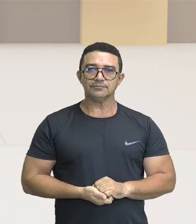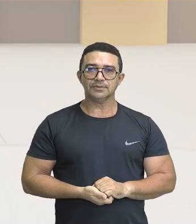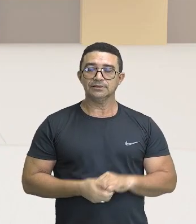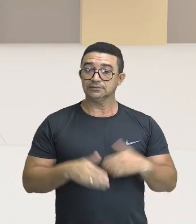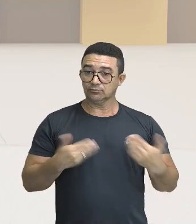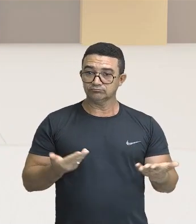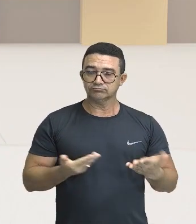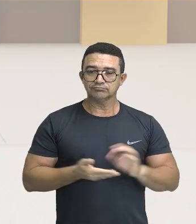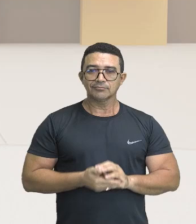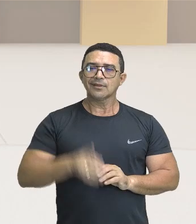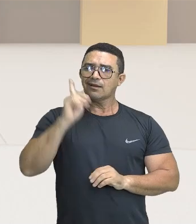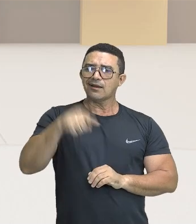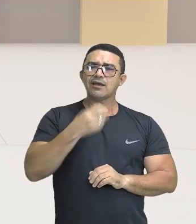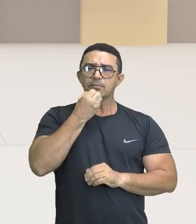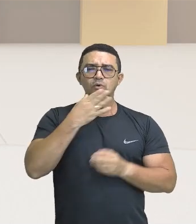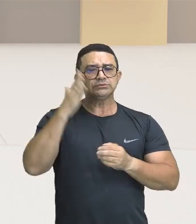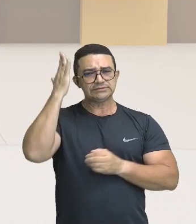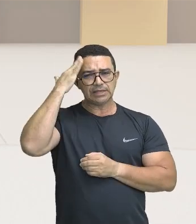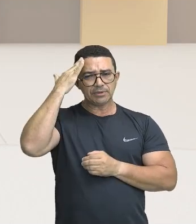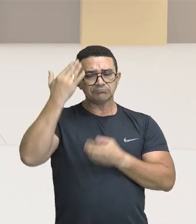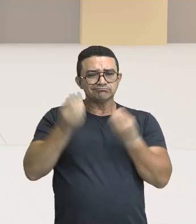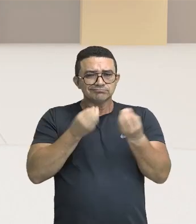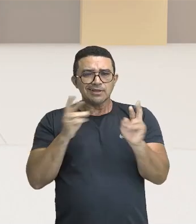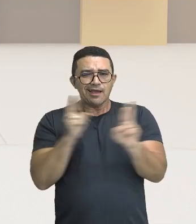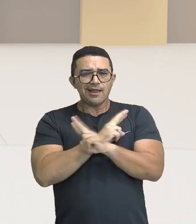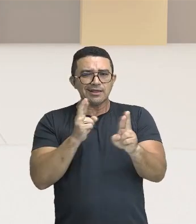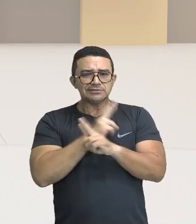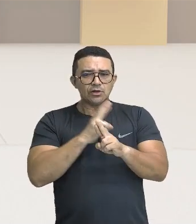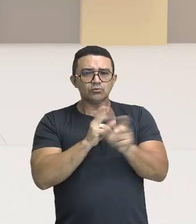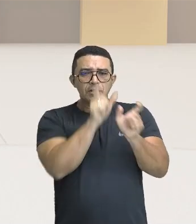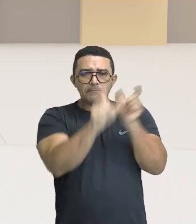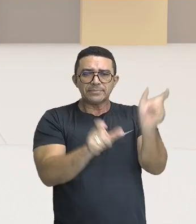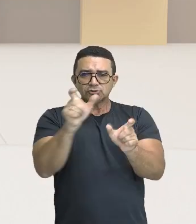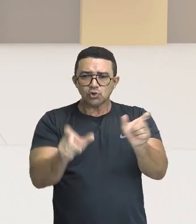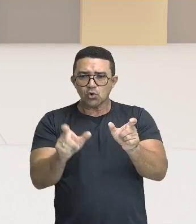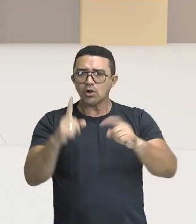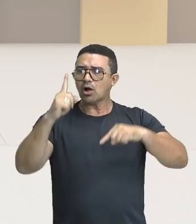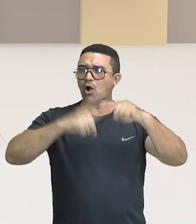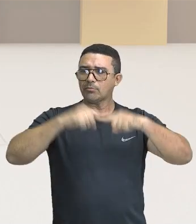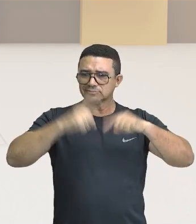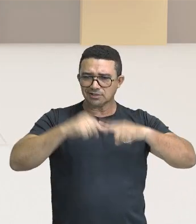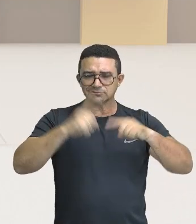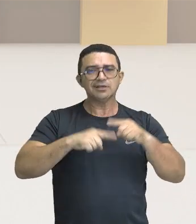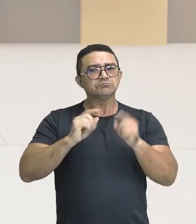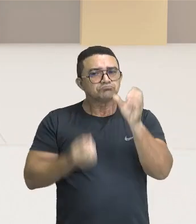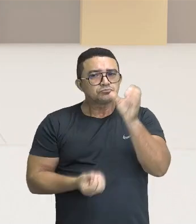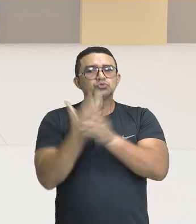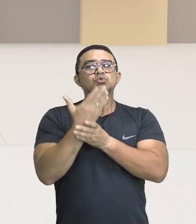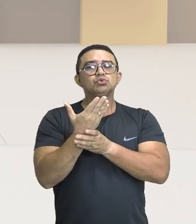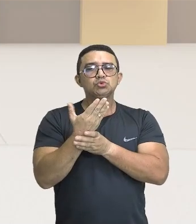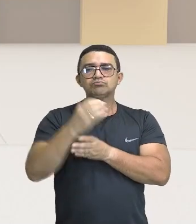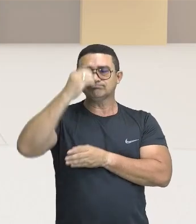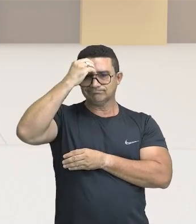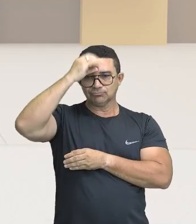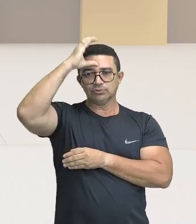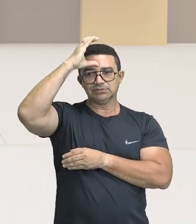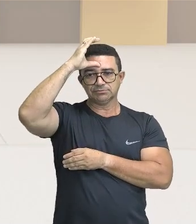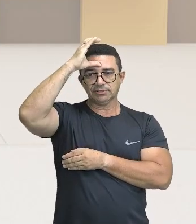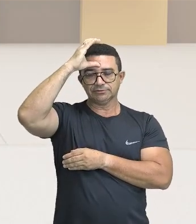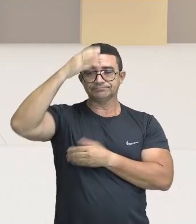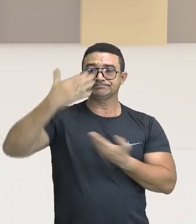Dário. Interessante que é essa relação sujeito e objeto que vai se dando esse conhecimento aí, né? Então, olha